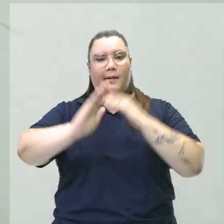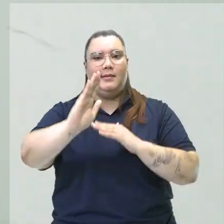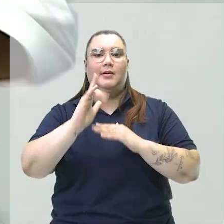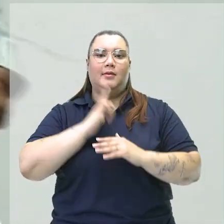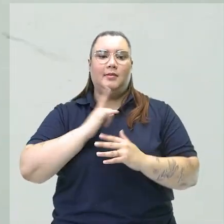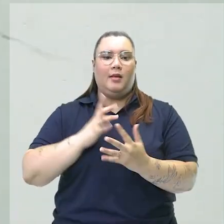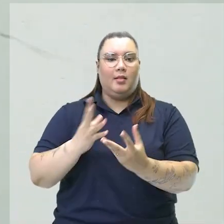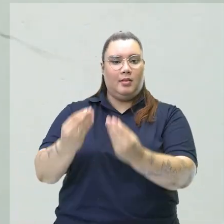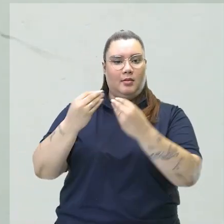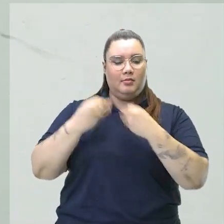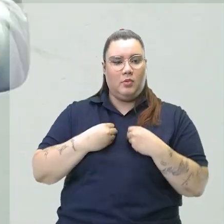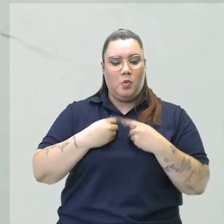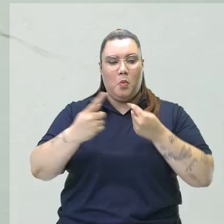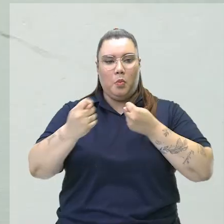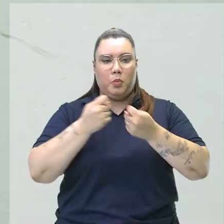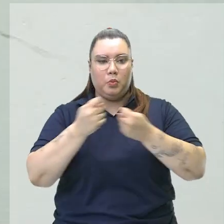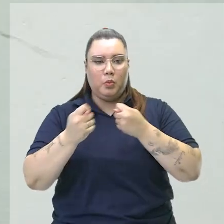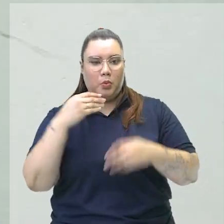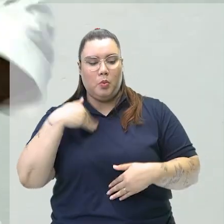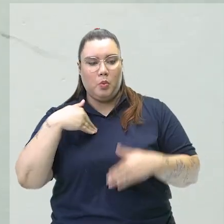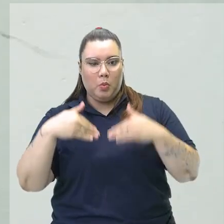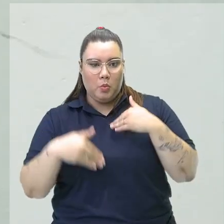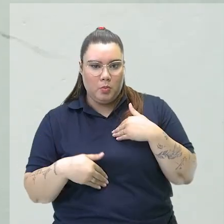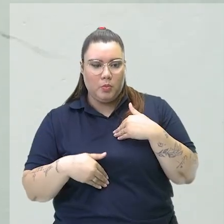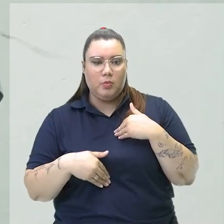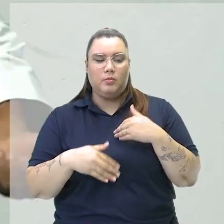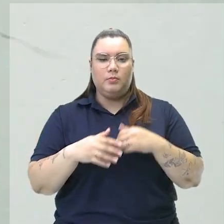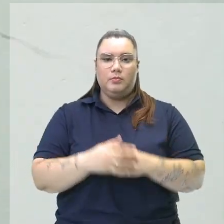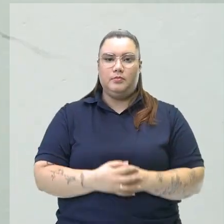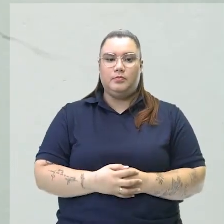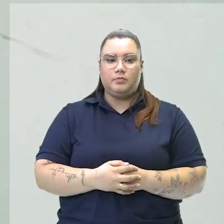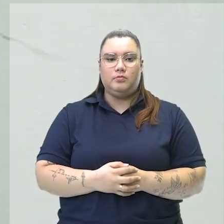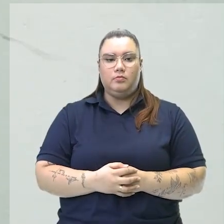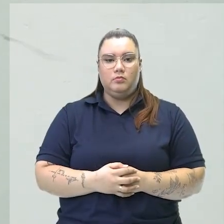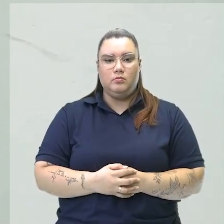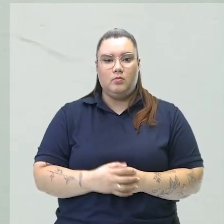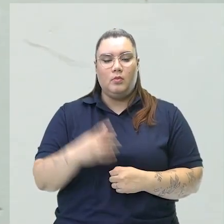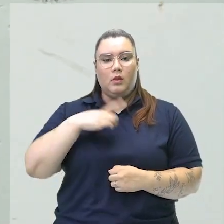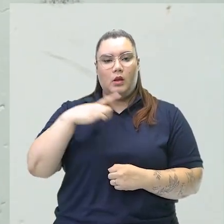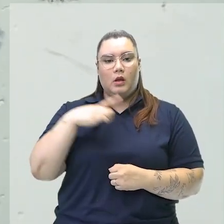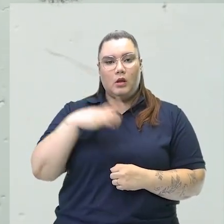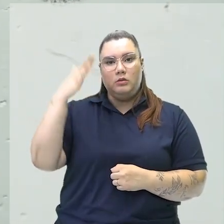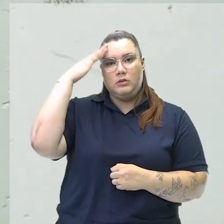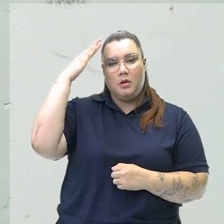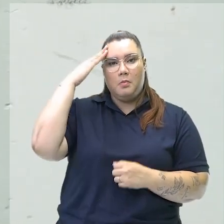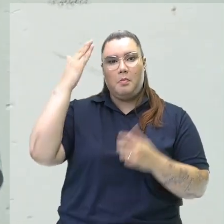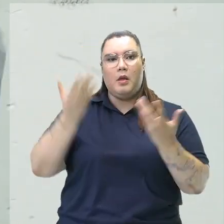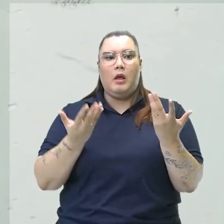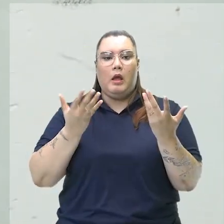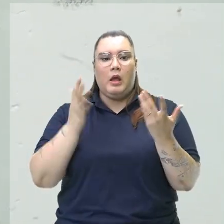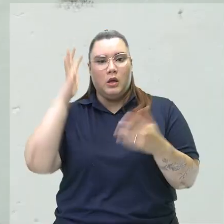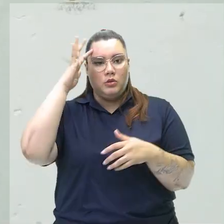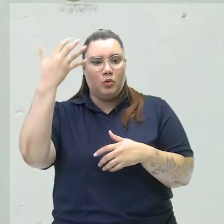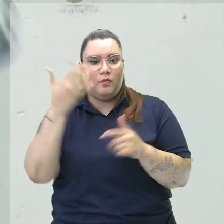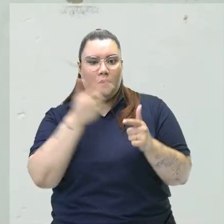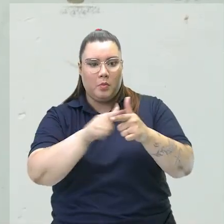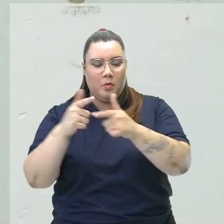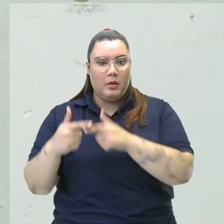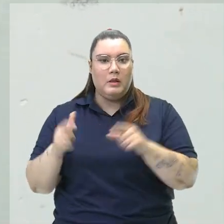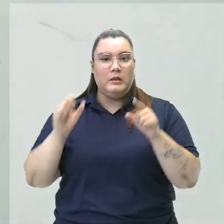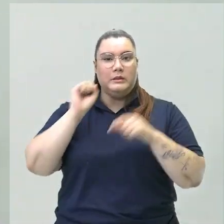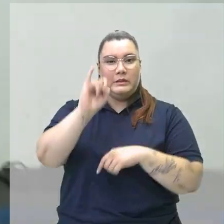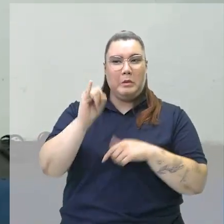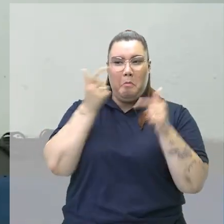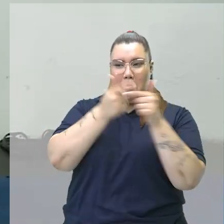oferece. Autocontrole, né? Saber lidar com situações adversas, saber agir sob